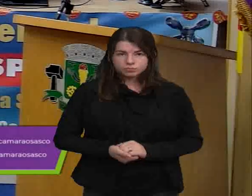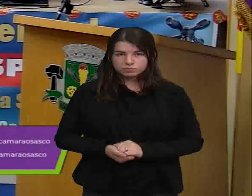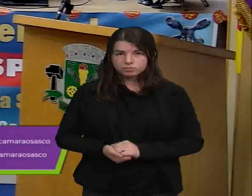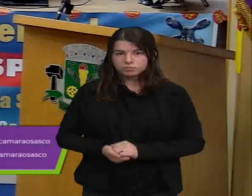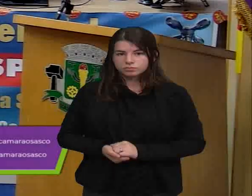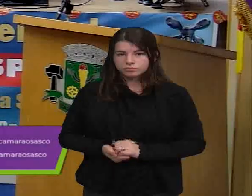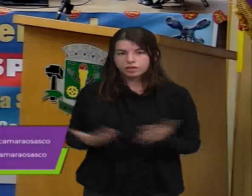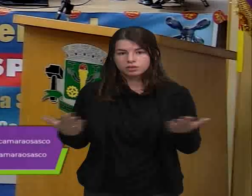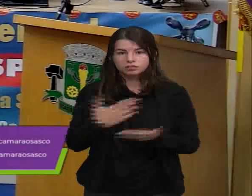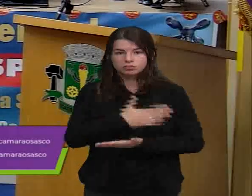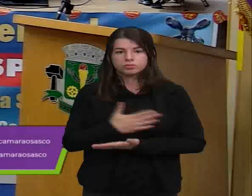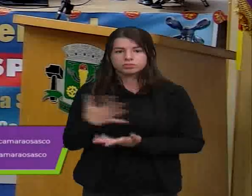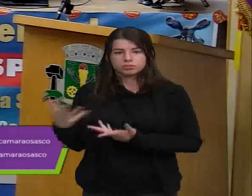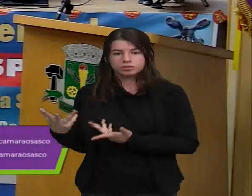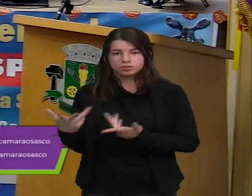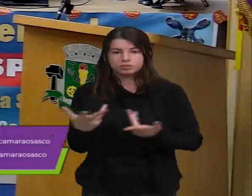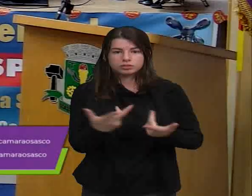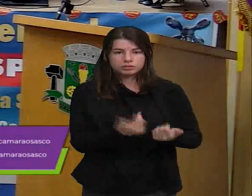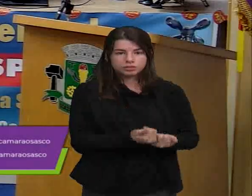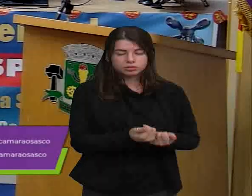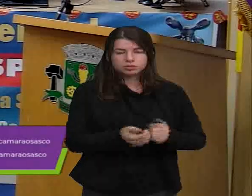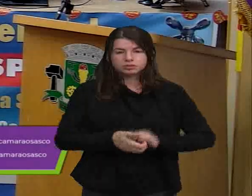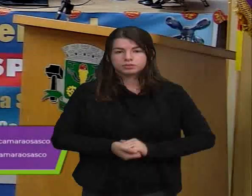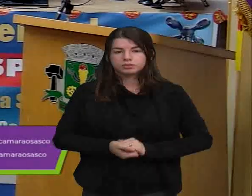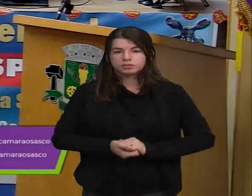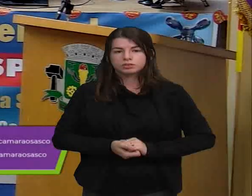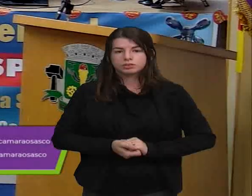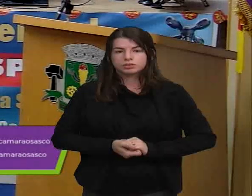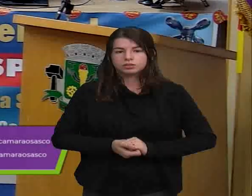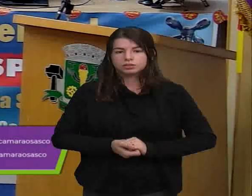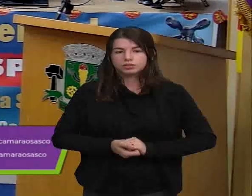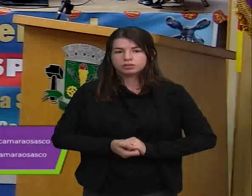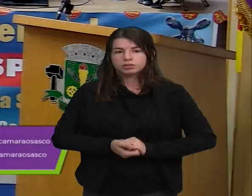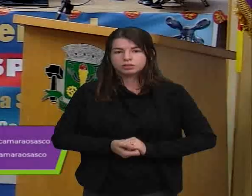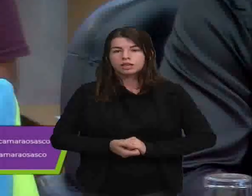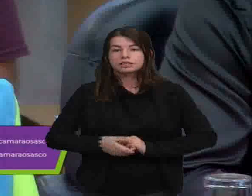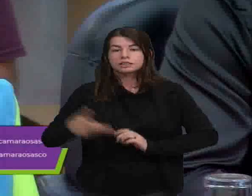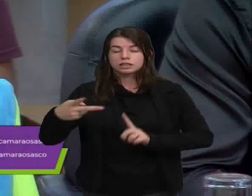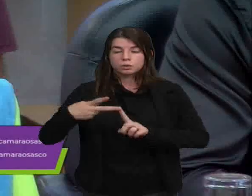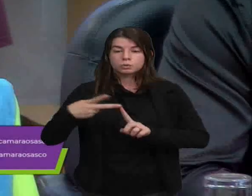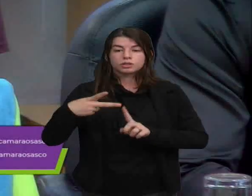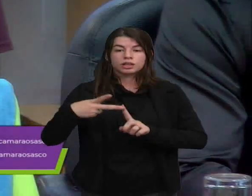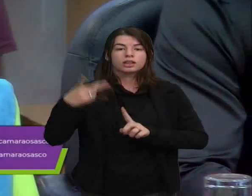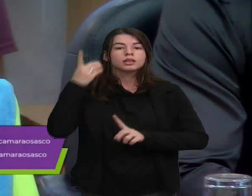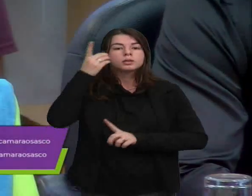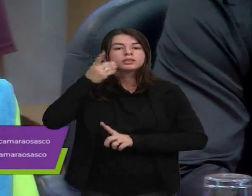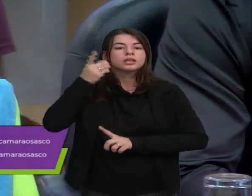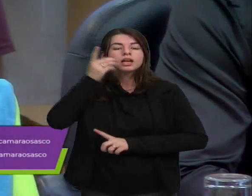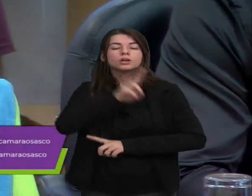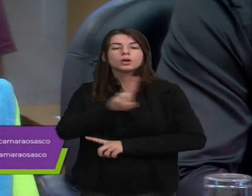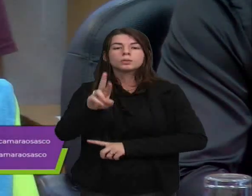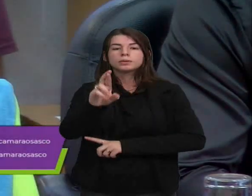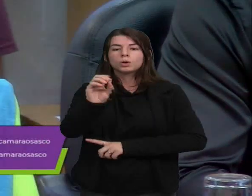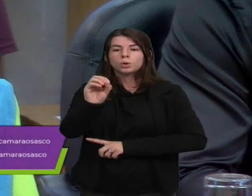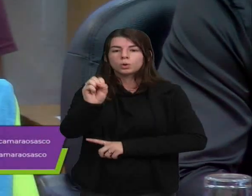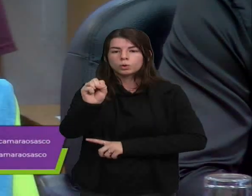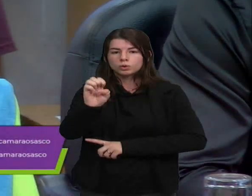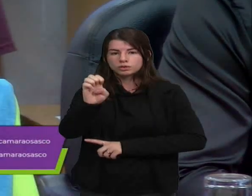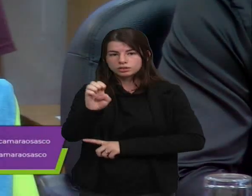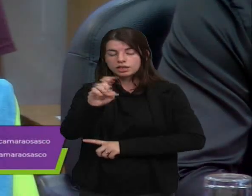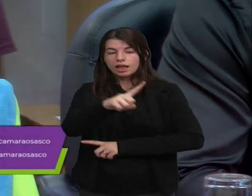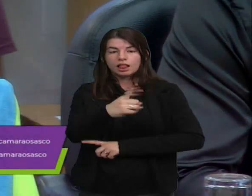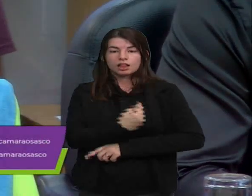agora eu gostaria de convidar para fazer uso da palavra a co-deputada Rosa Soares que é moradora de Barueri nossa